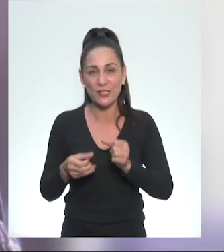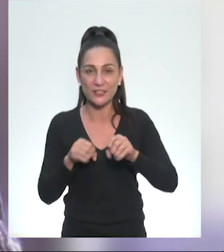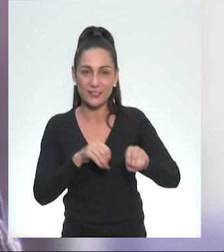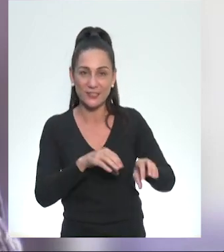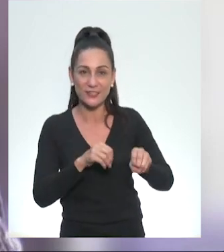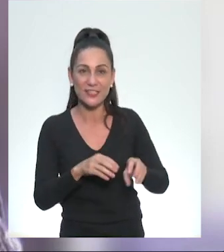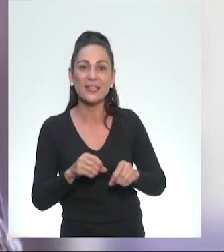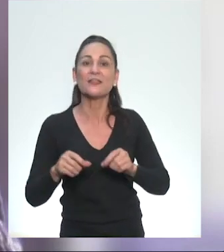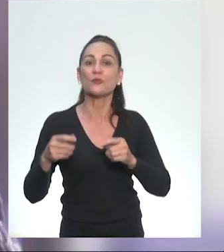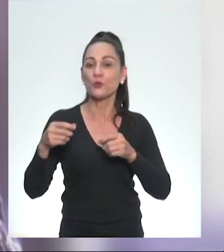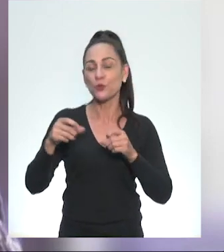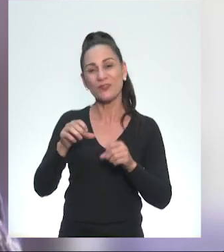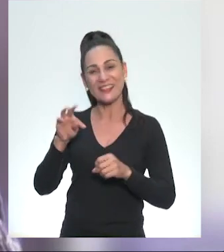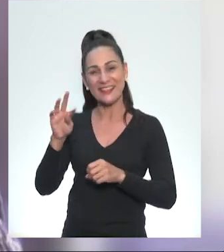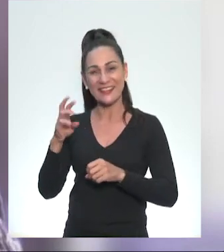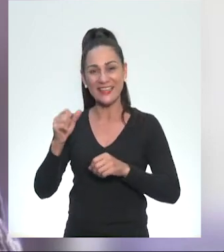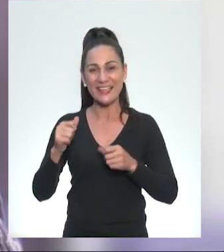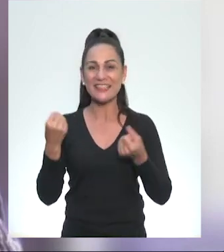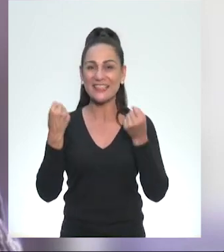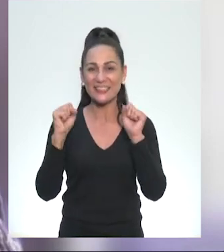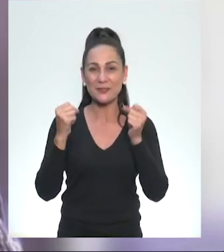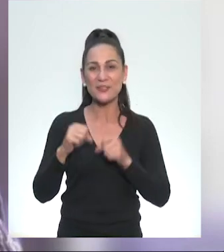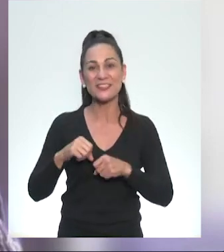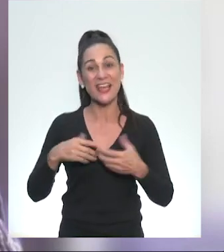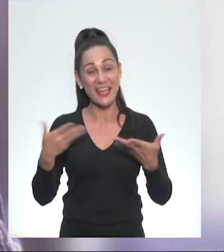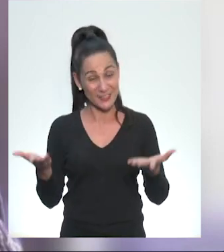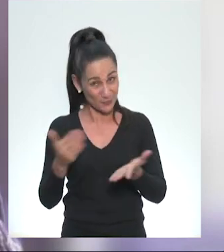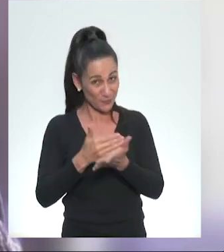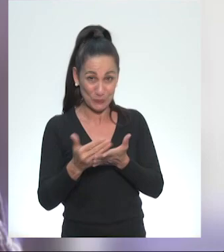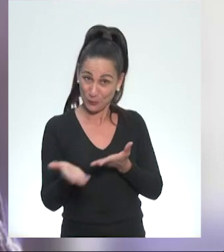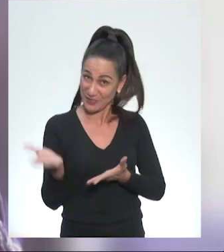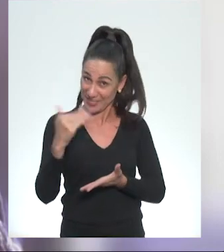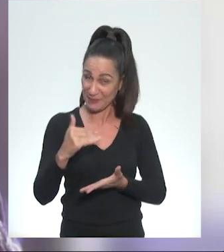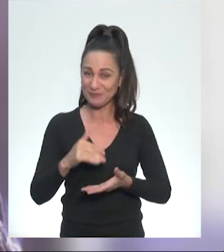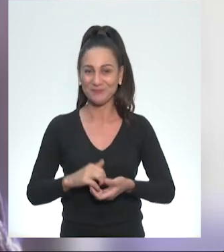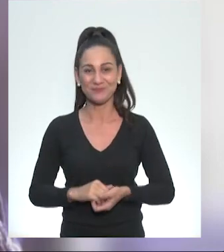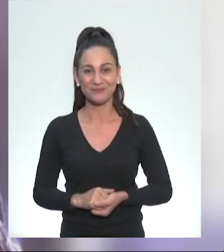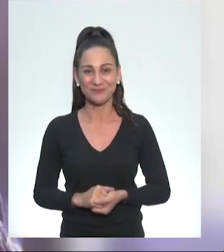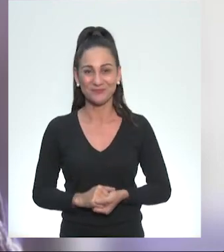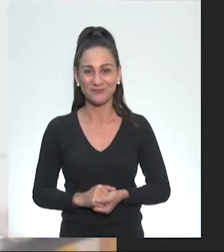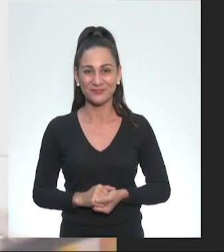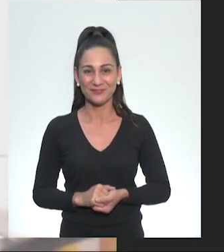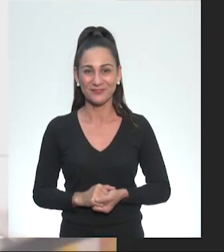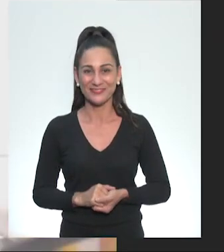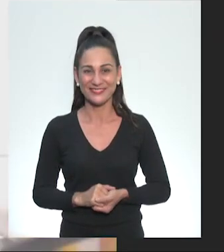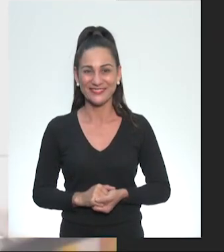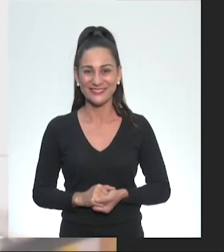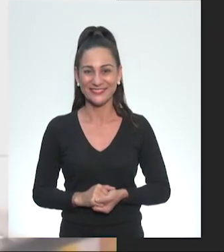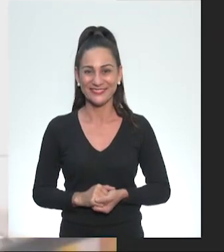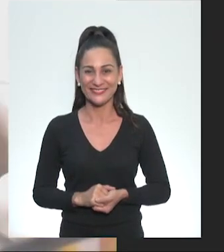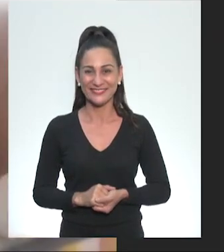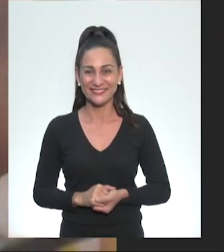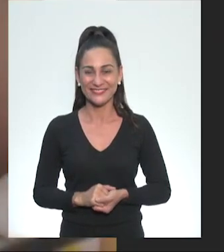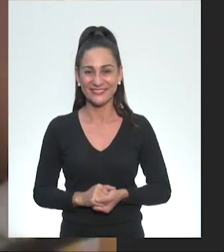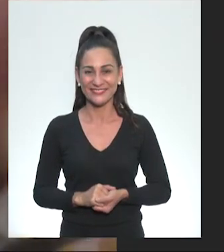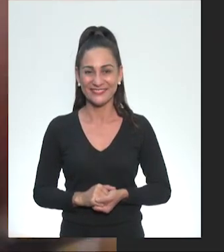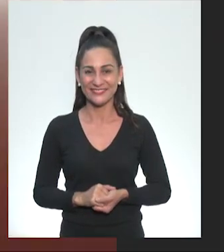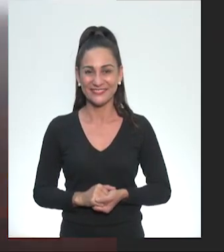Trace Academia. É isso, vamos começar? Vamos lá.